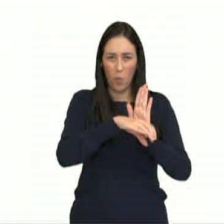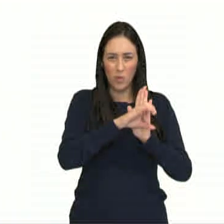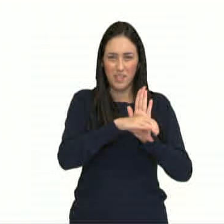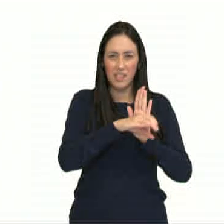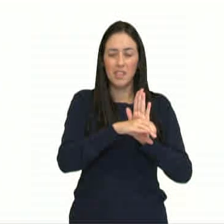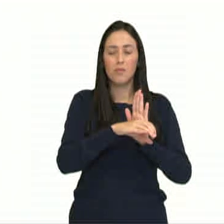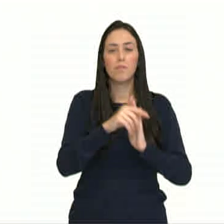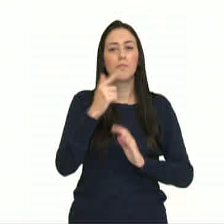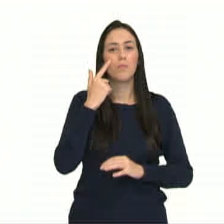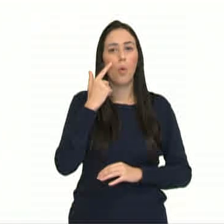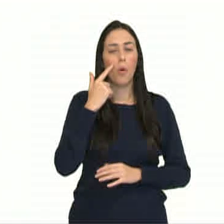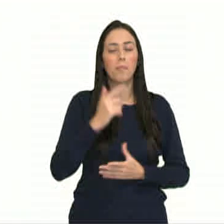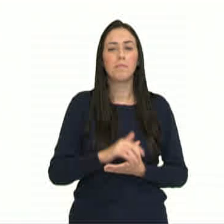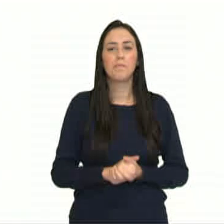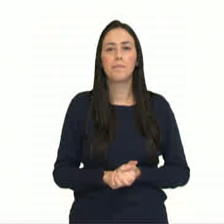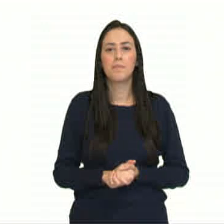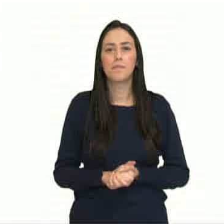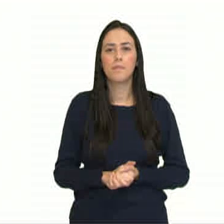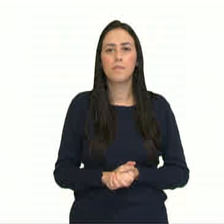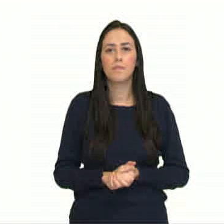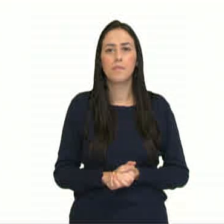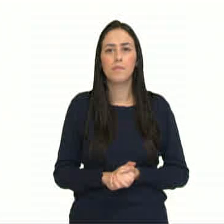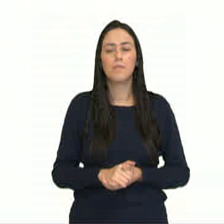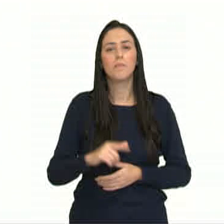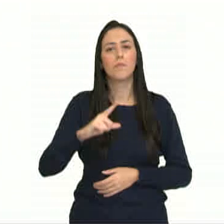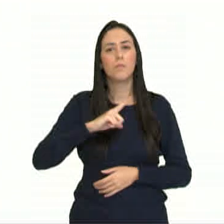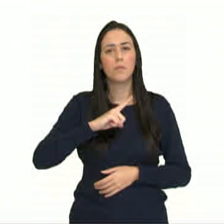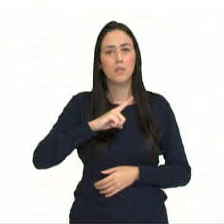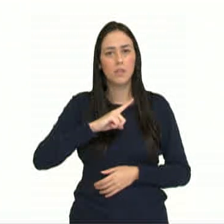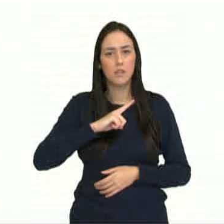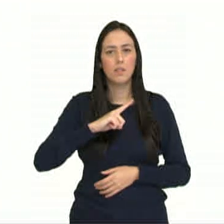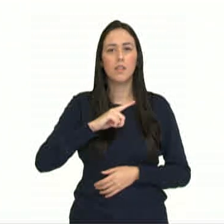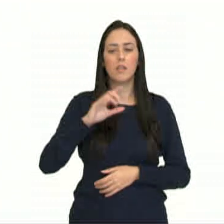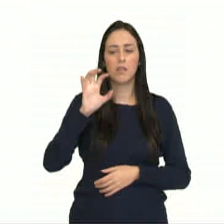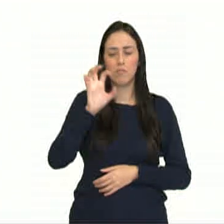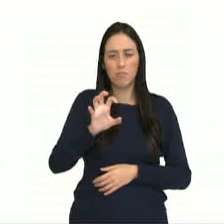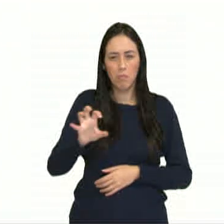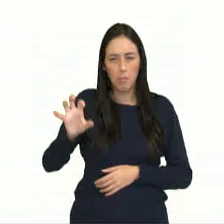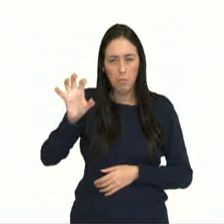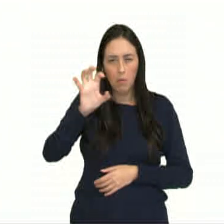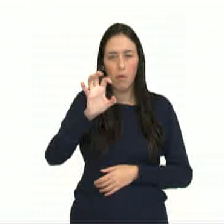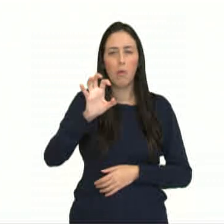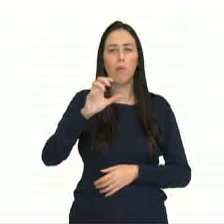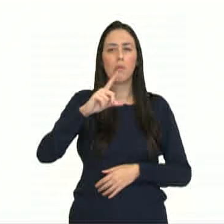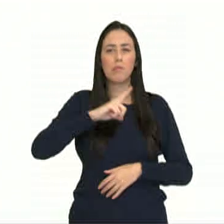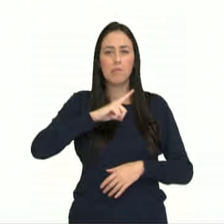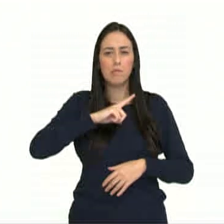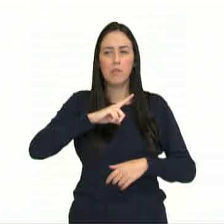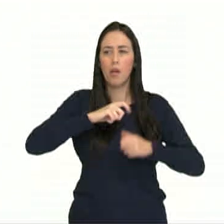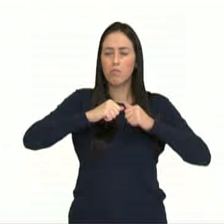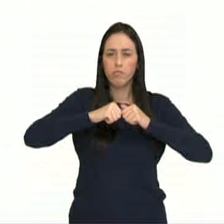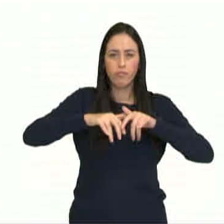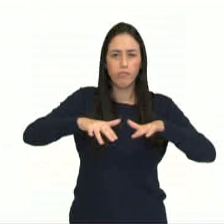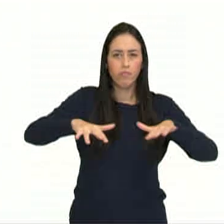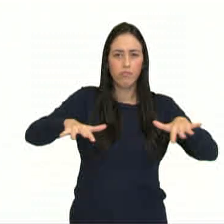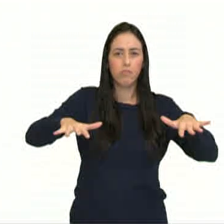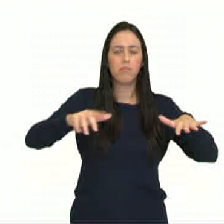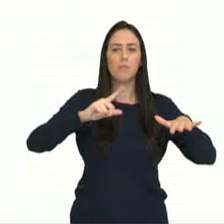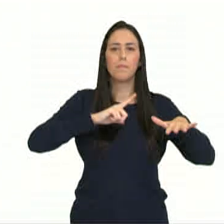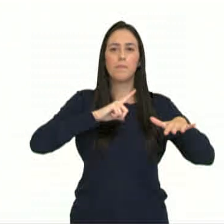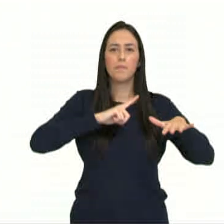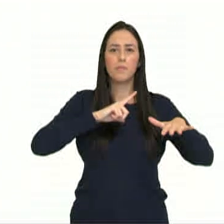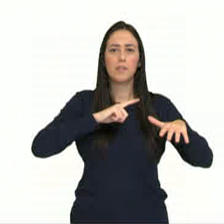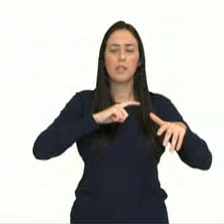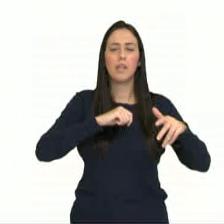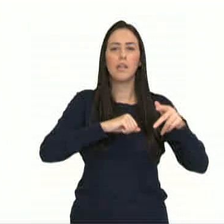ó, que nós temos nos poros ou nos vazios intergranulares, ou seja, entre as partículas, entre